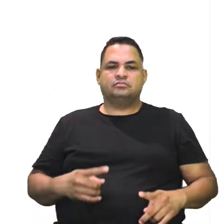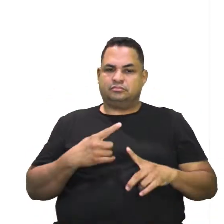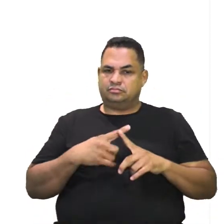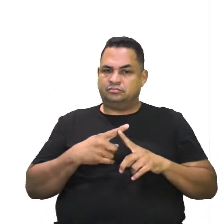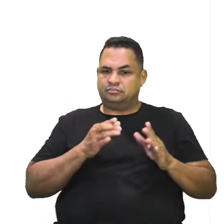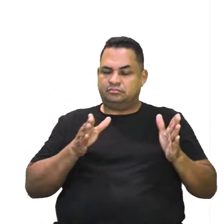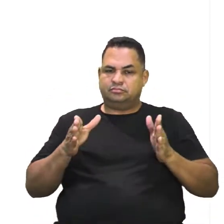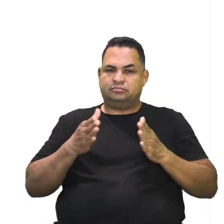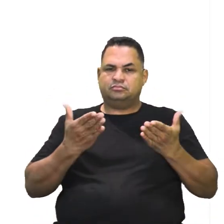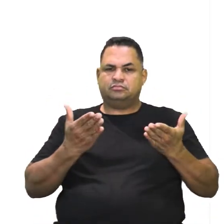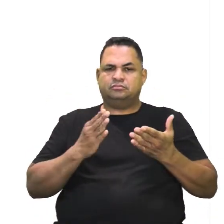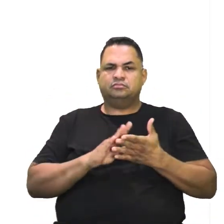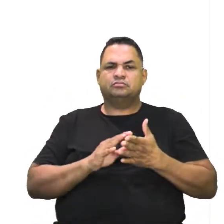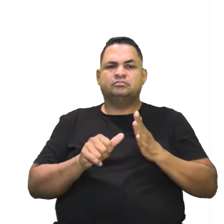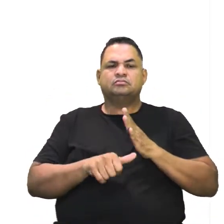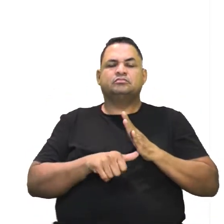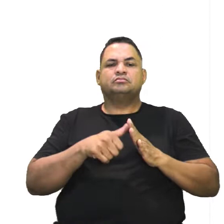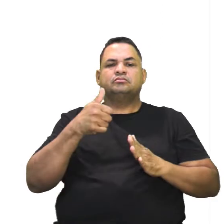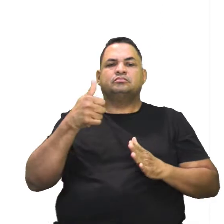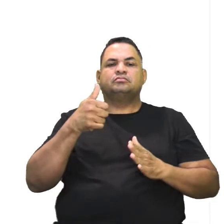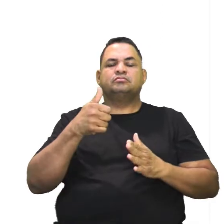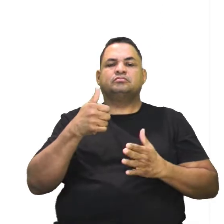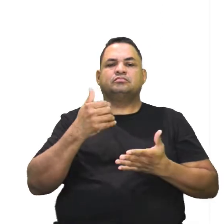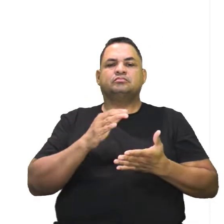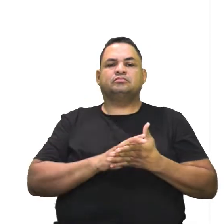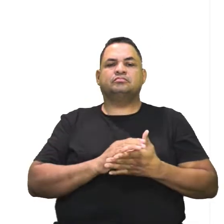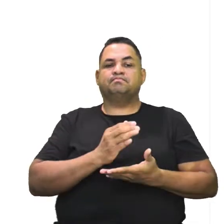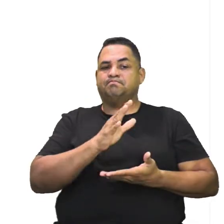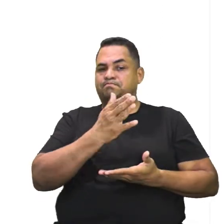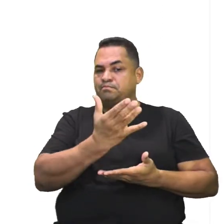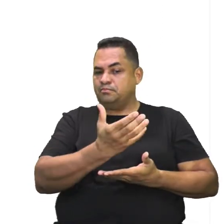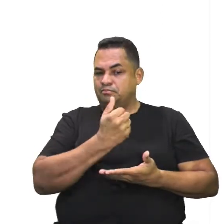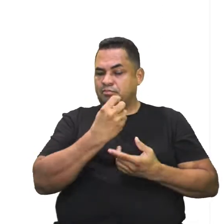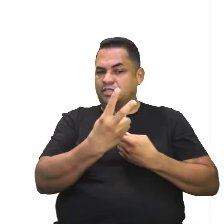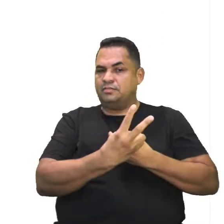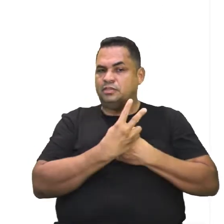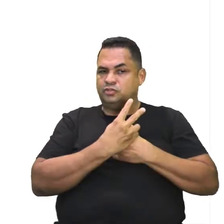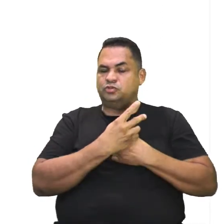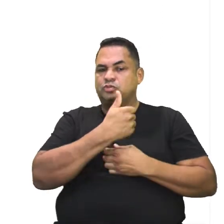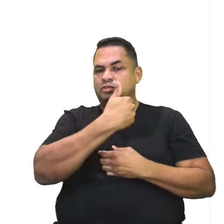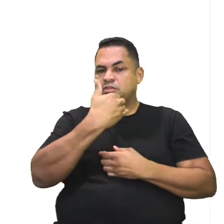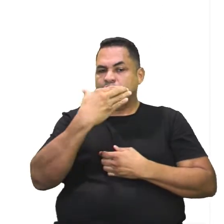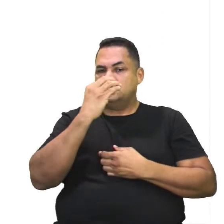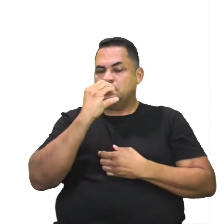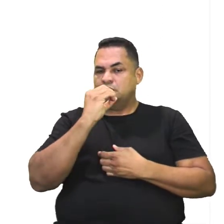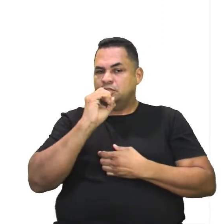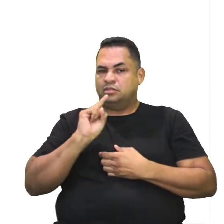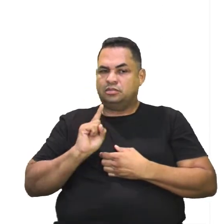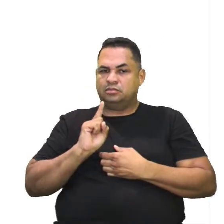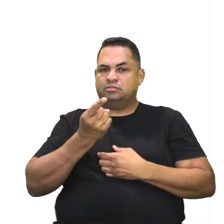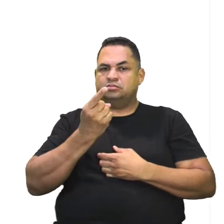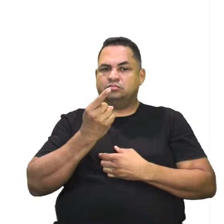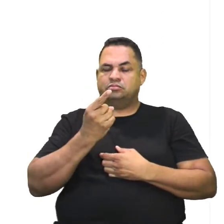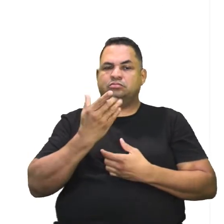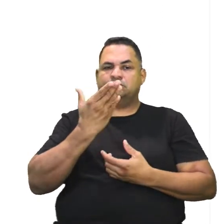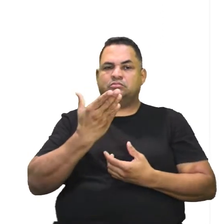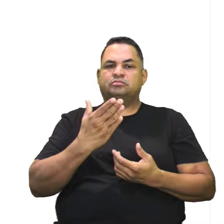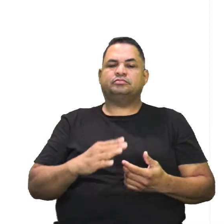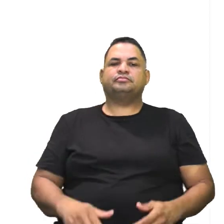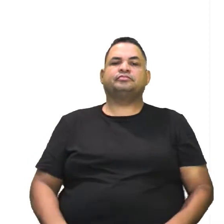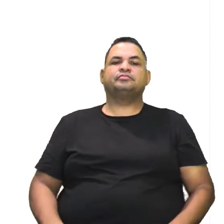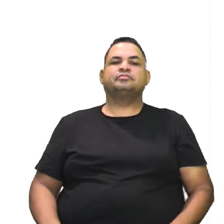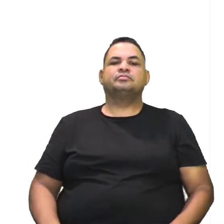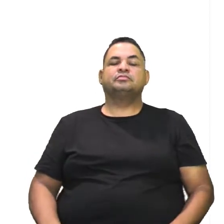também. Isso. No primeiro momento. Ele pegou 10 mil emprestado. Tá então lá, 10 eu só mil. tenho 10 mil, né? Só o que ele